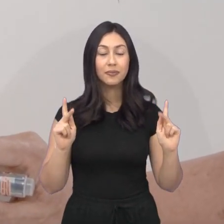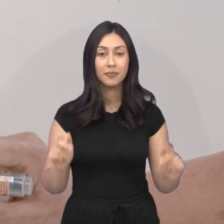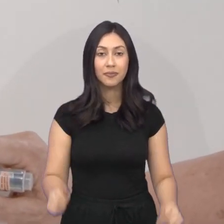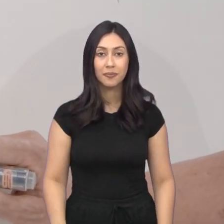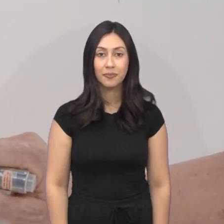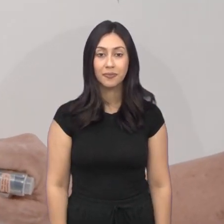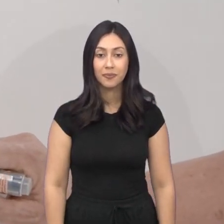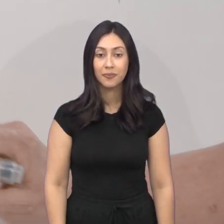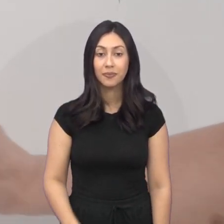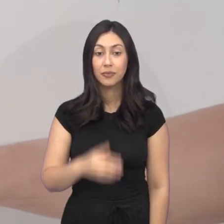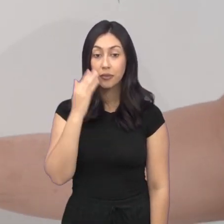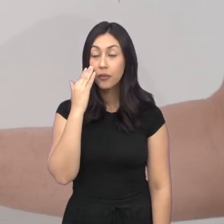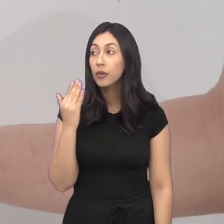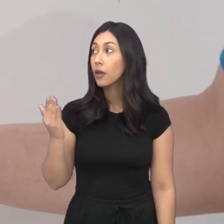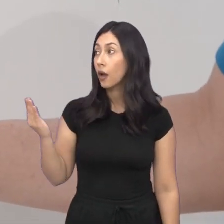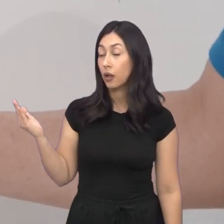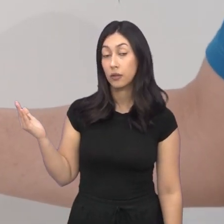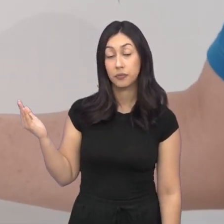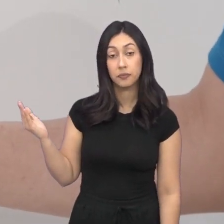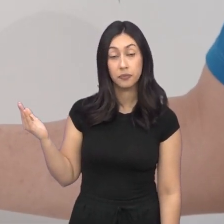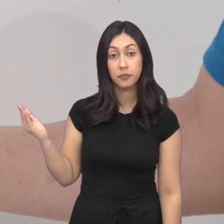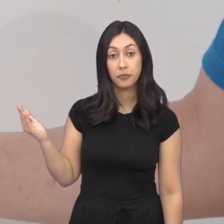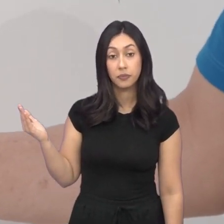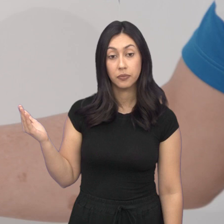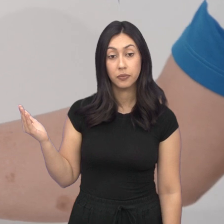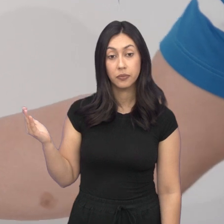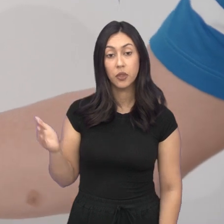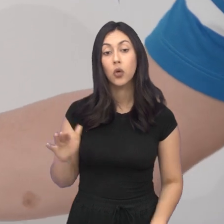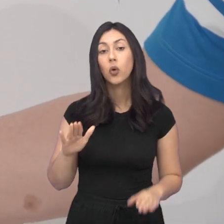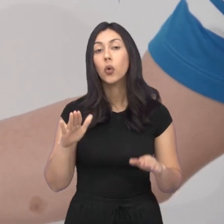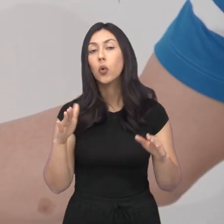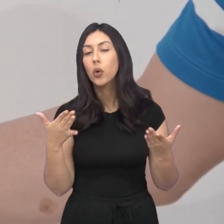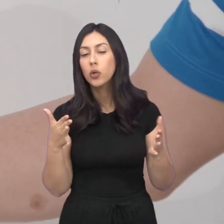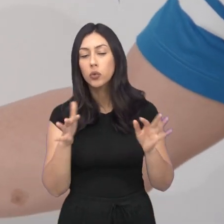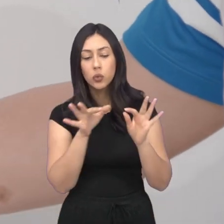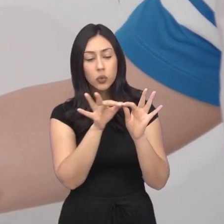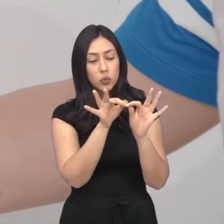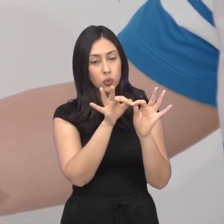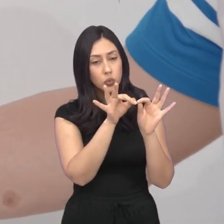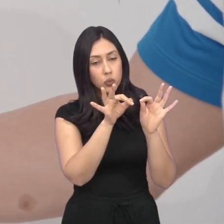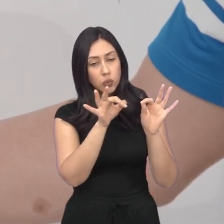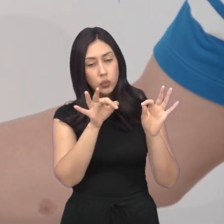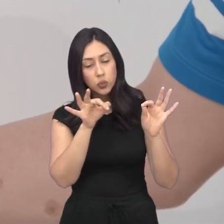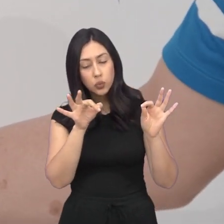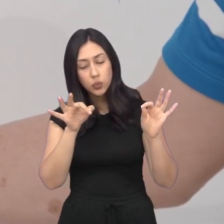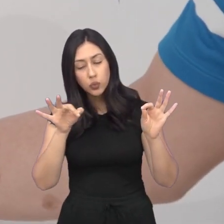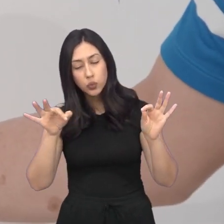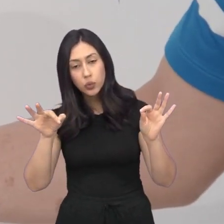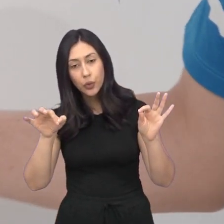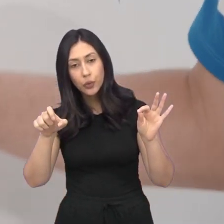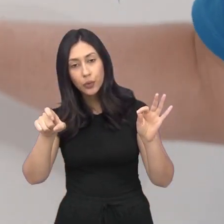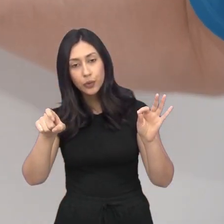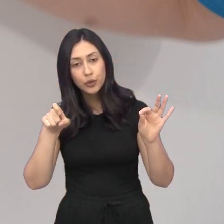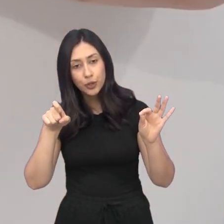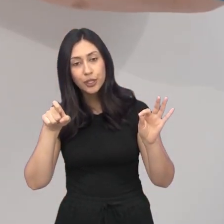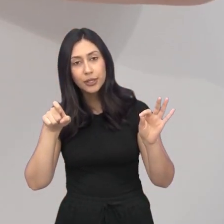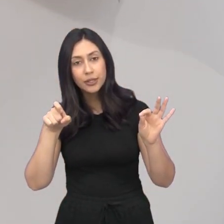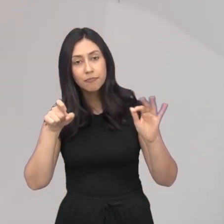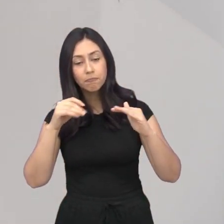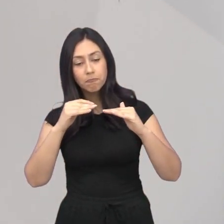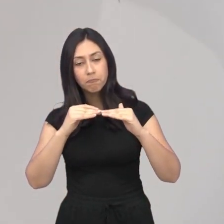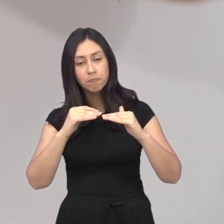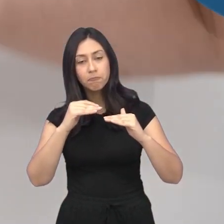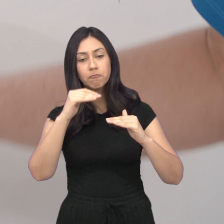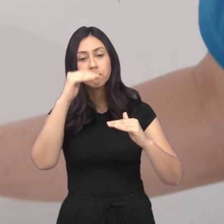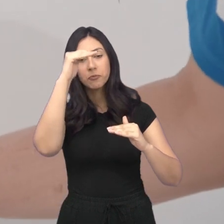Ok? Porque, ó, quando você vem pelo x aqui, vem pelo x, a função está aqui